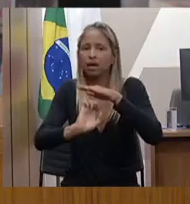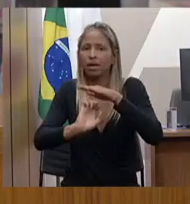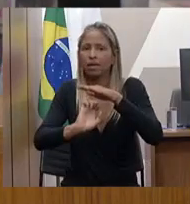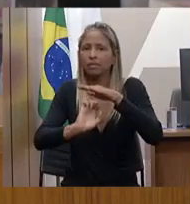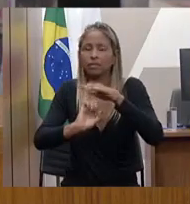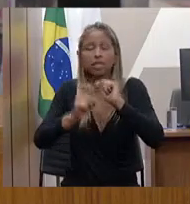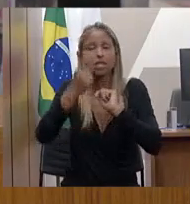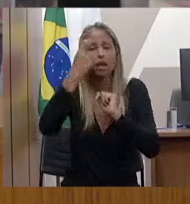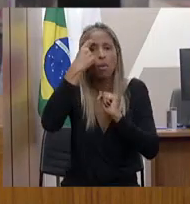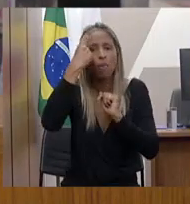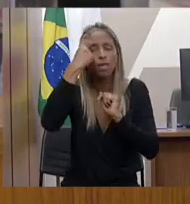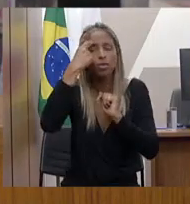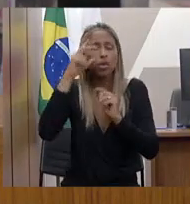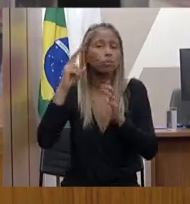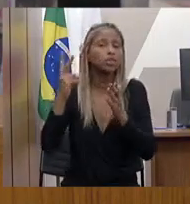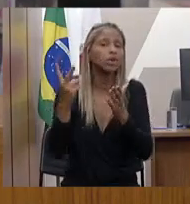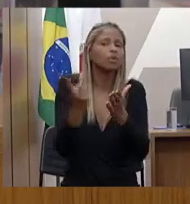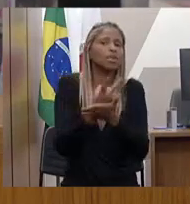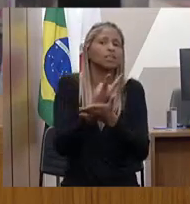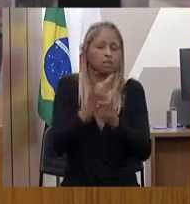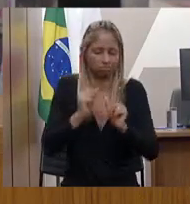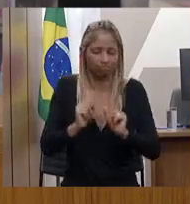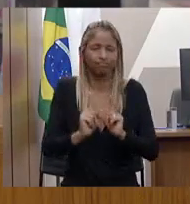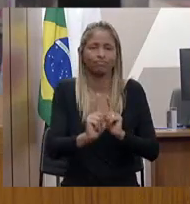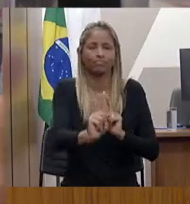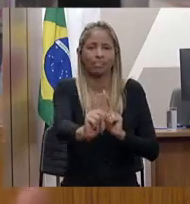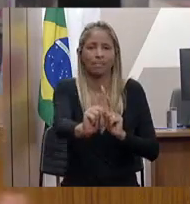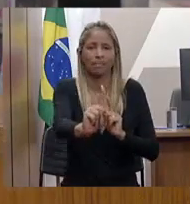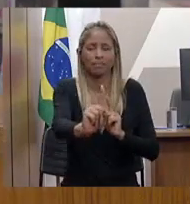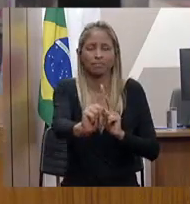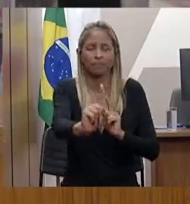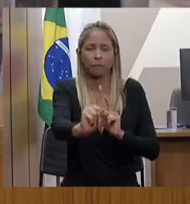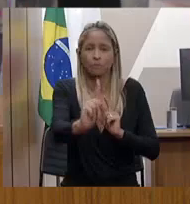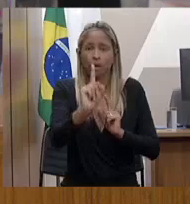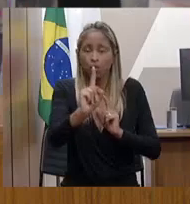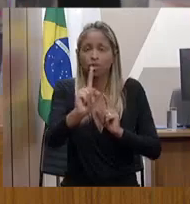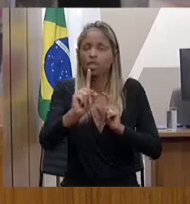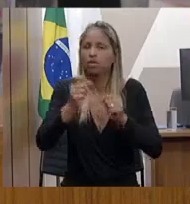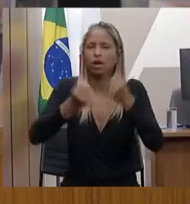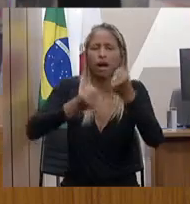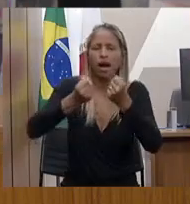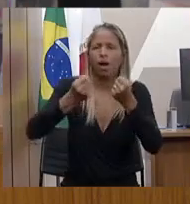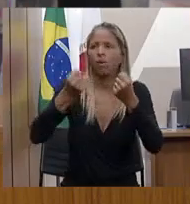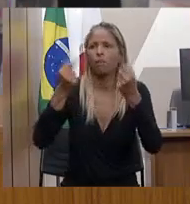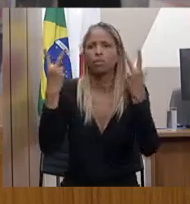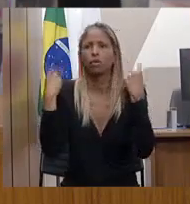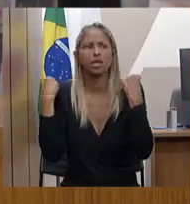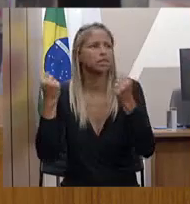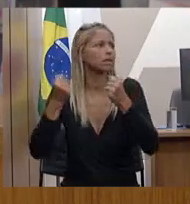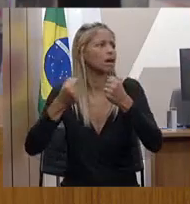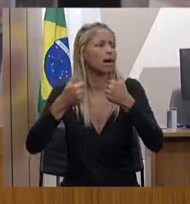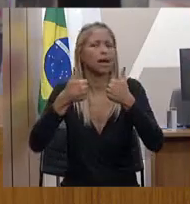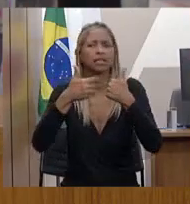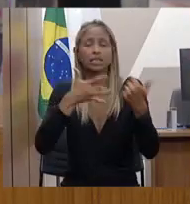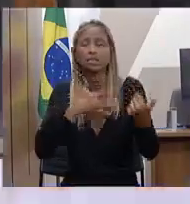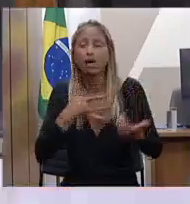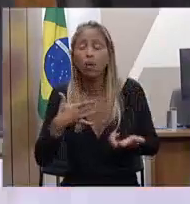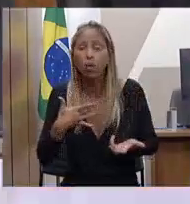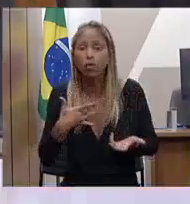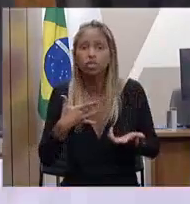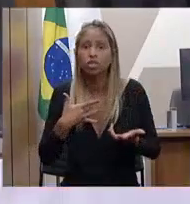se pensou nos impactos que ela teria no entorno nos impacrateria no transporte nos impacrateria na saúde